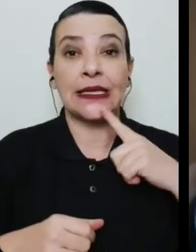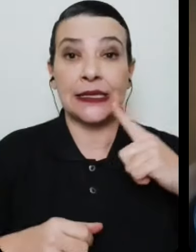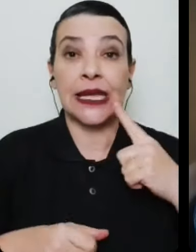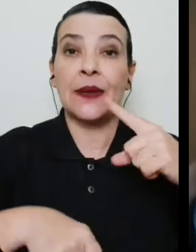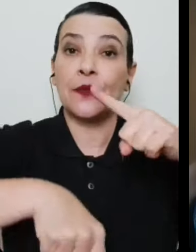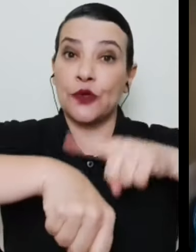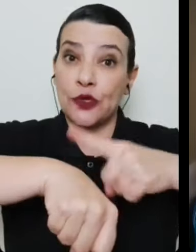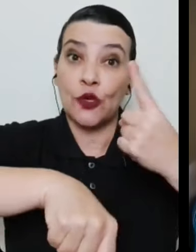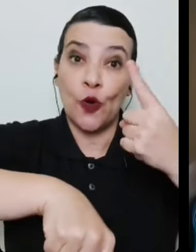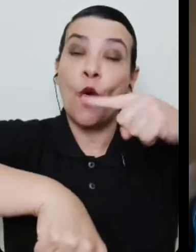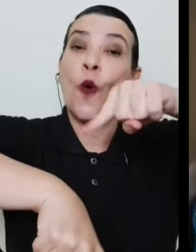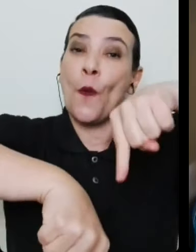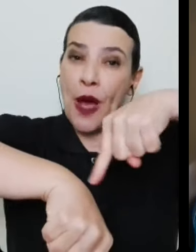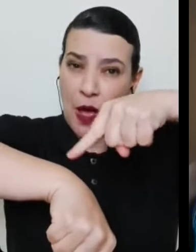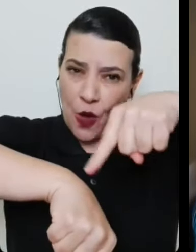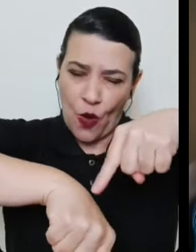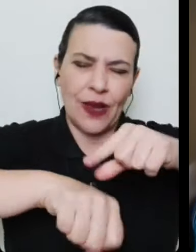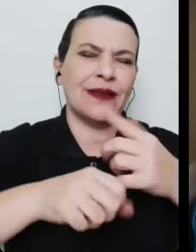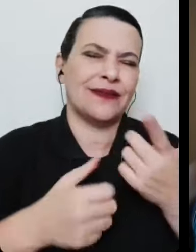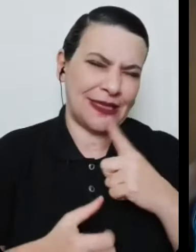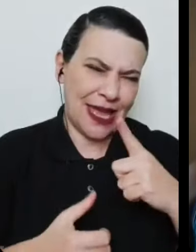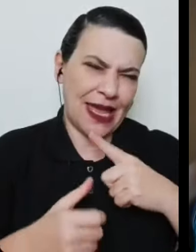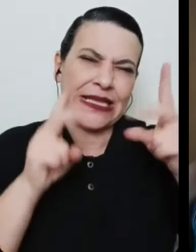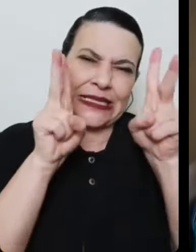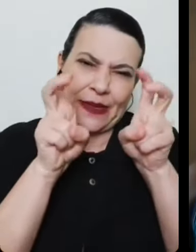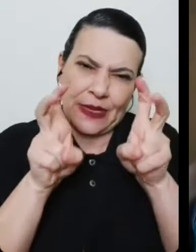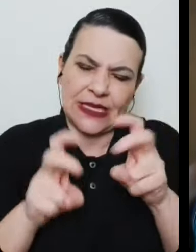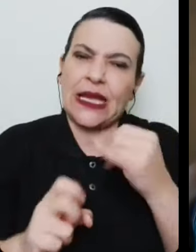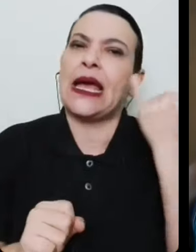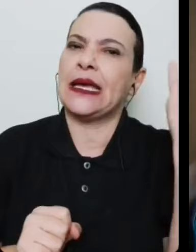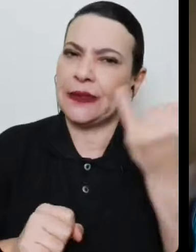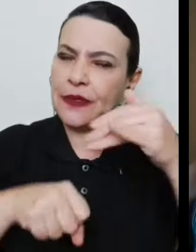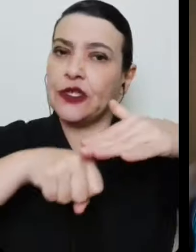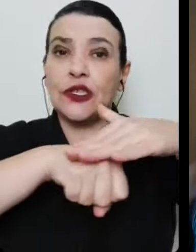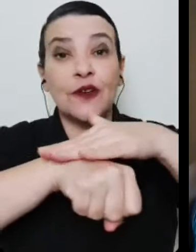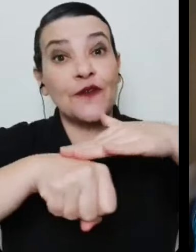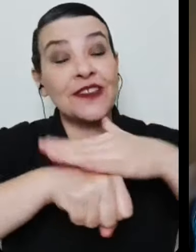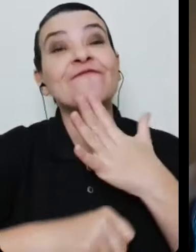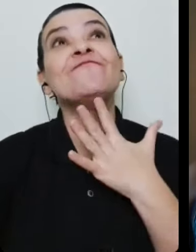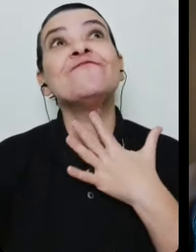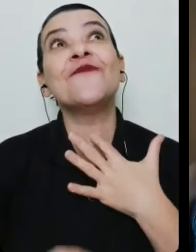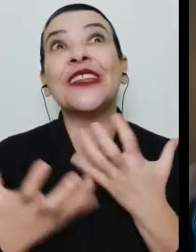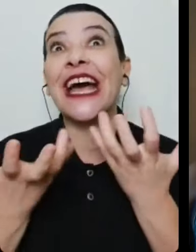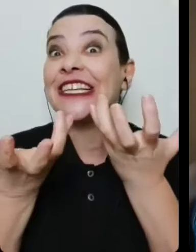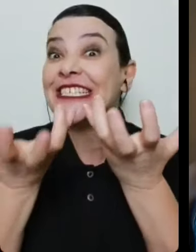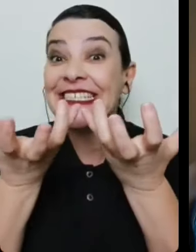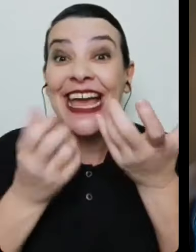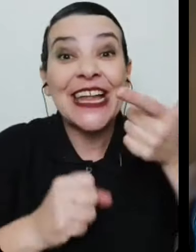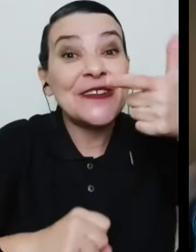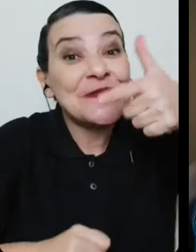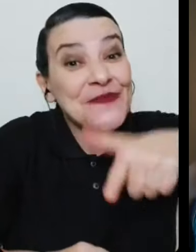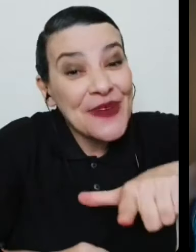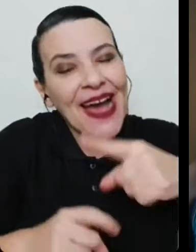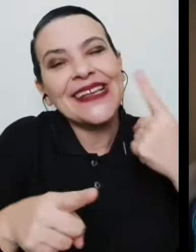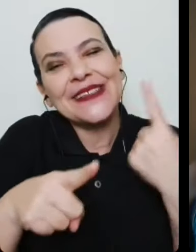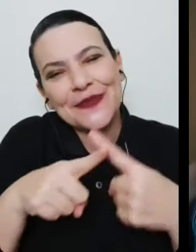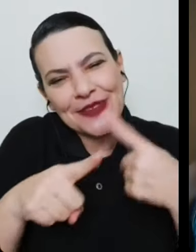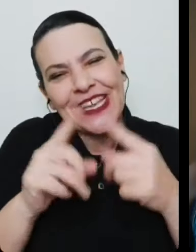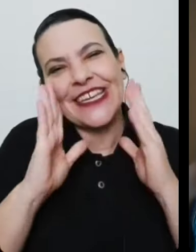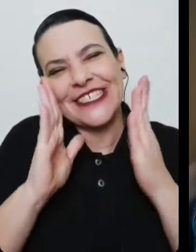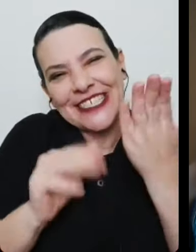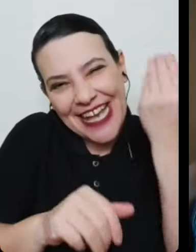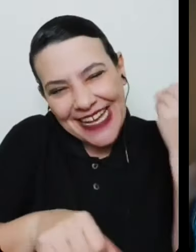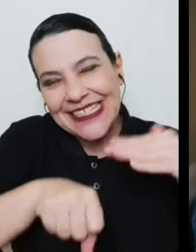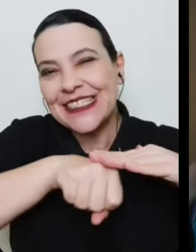que tem muito assunto para uma hora, né? E vai ficar com vontade de quero mais, eu não tenho dúvidas pelas conversas que eu tive com o Leonardo